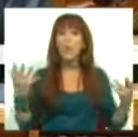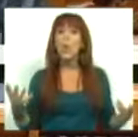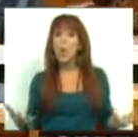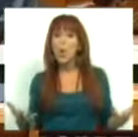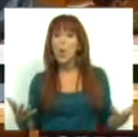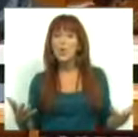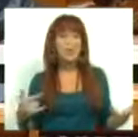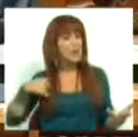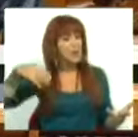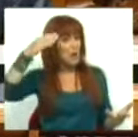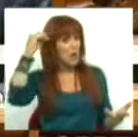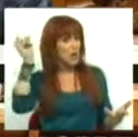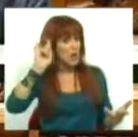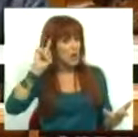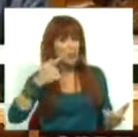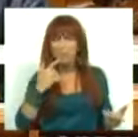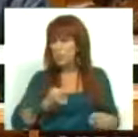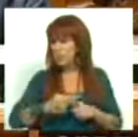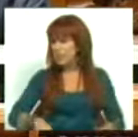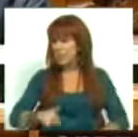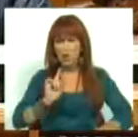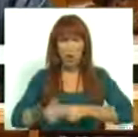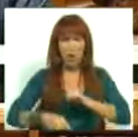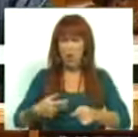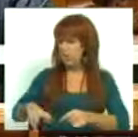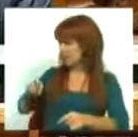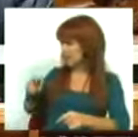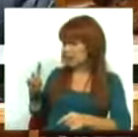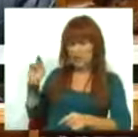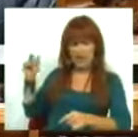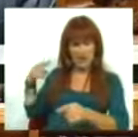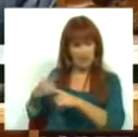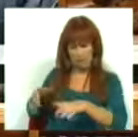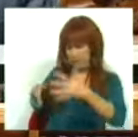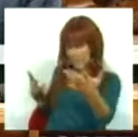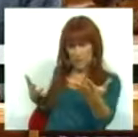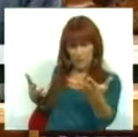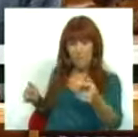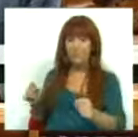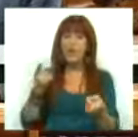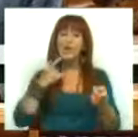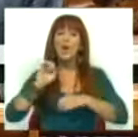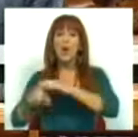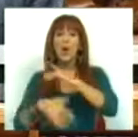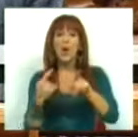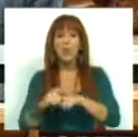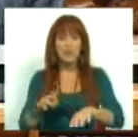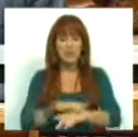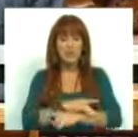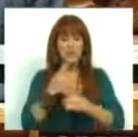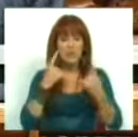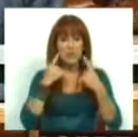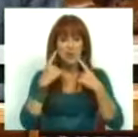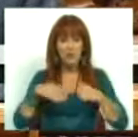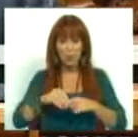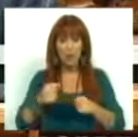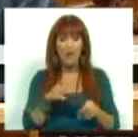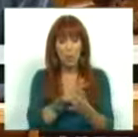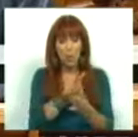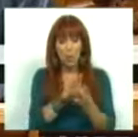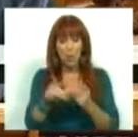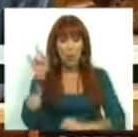Hoje, não esqueçamos, muito diferentes do que eram há 36 anos. A reforma da administração local tem 4 eixos